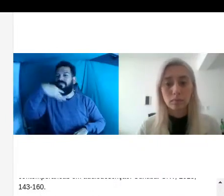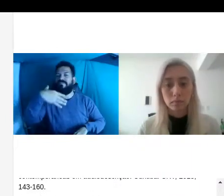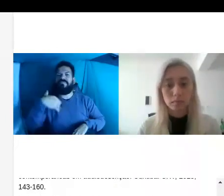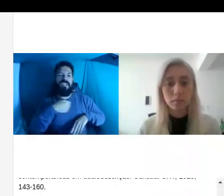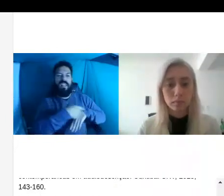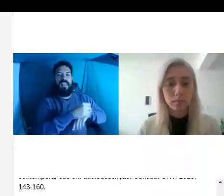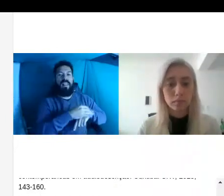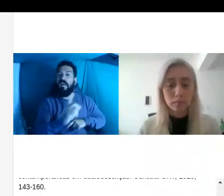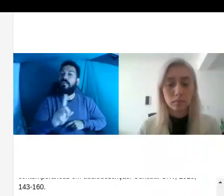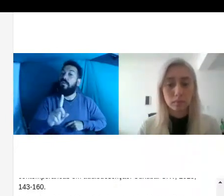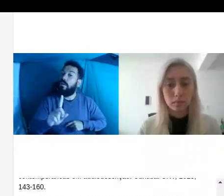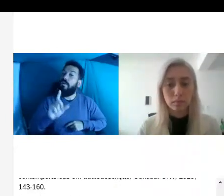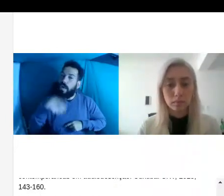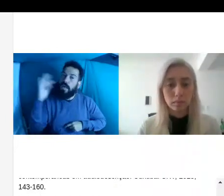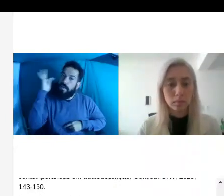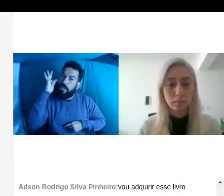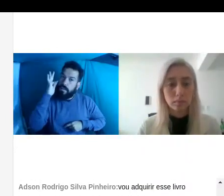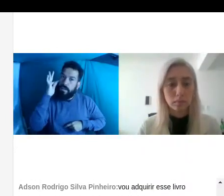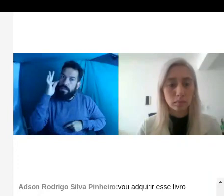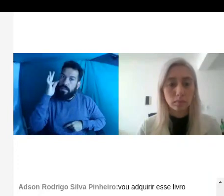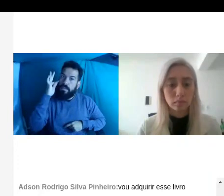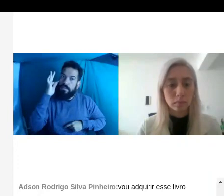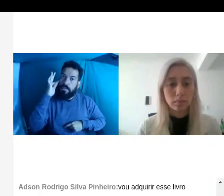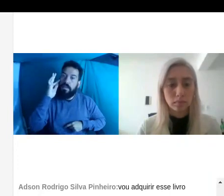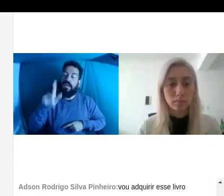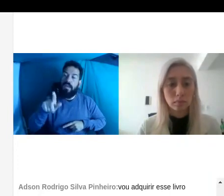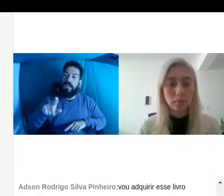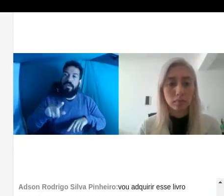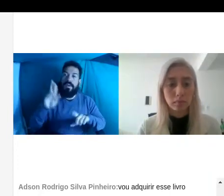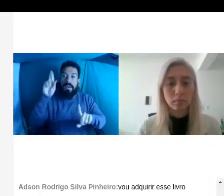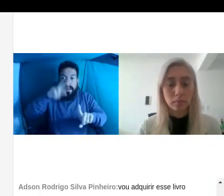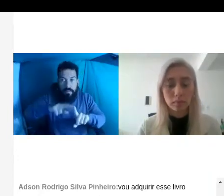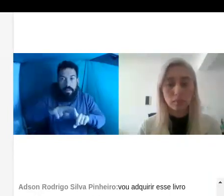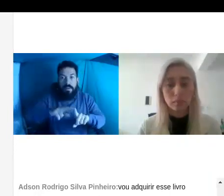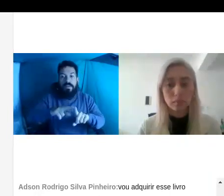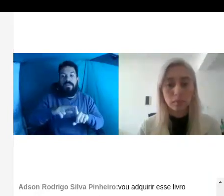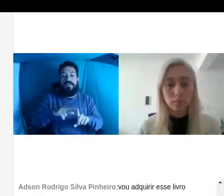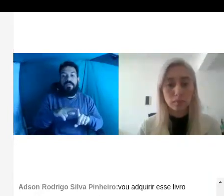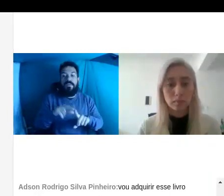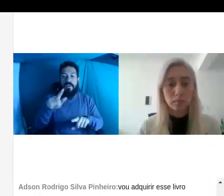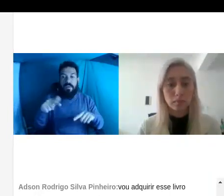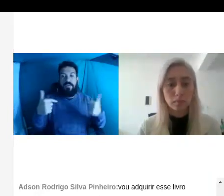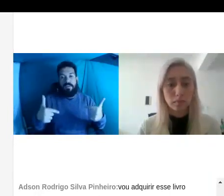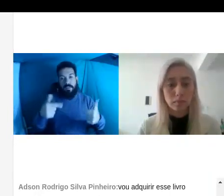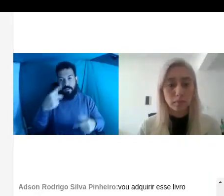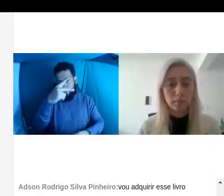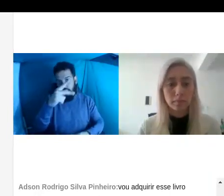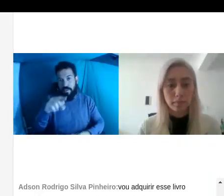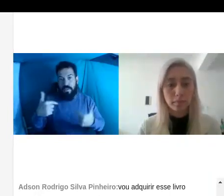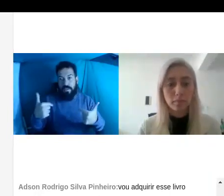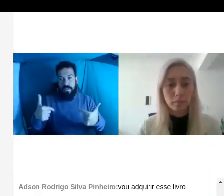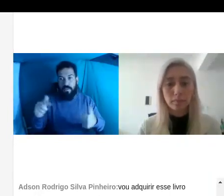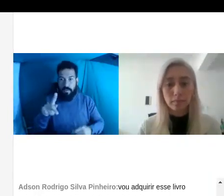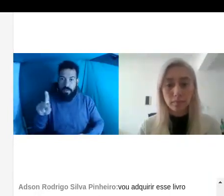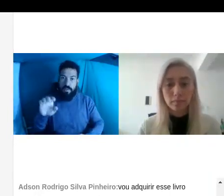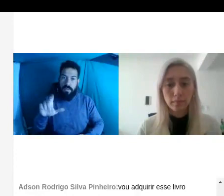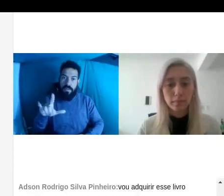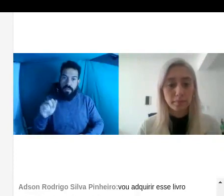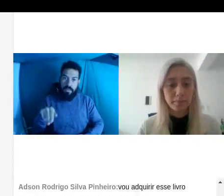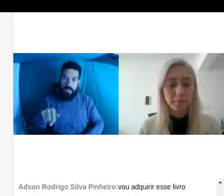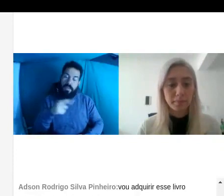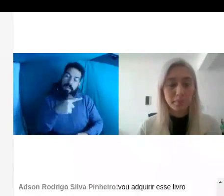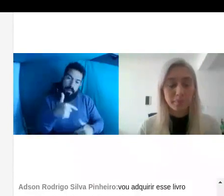Que deixar referência inicial para alguém são os trabalhos da professora Eliana, que trabalhou diretamente com o Benek também.